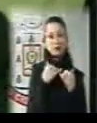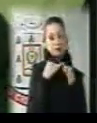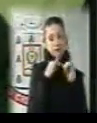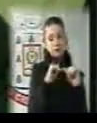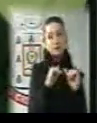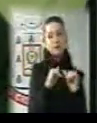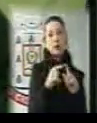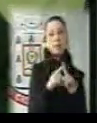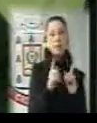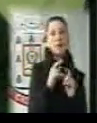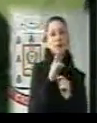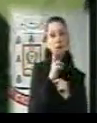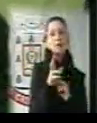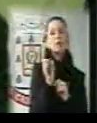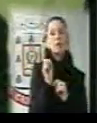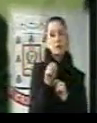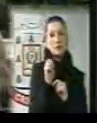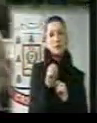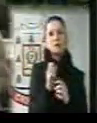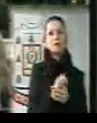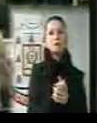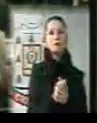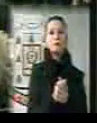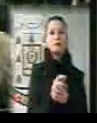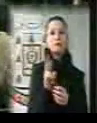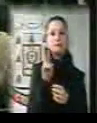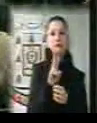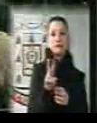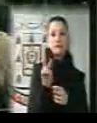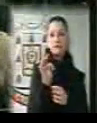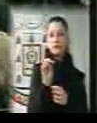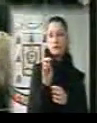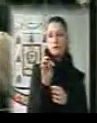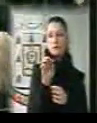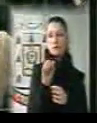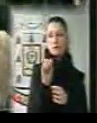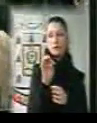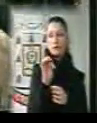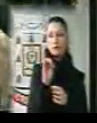mais uma resposta. Vereadora Tati Teixeira.